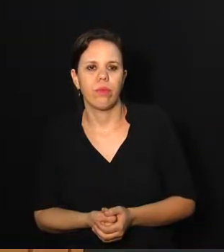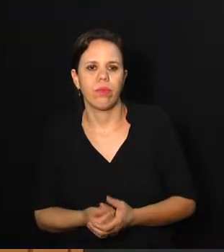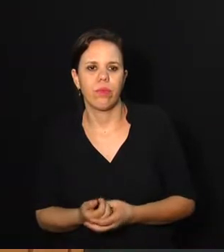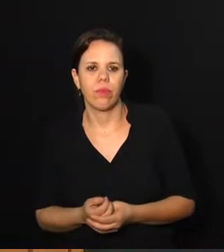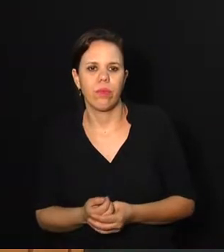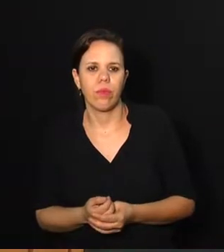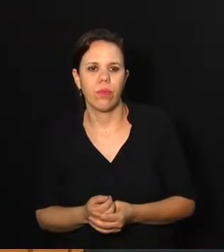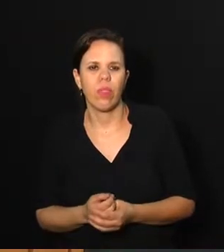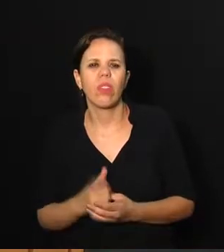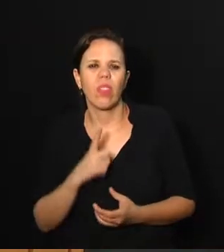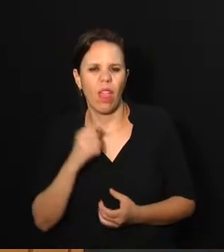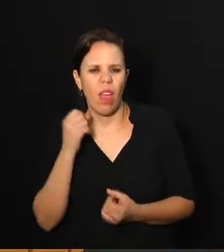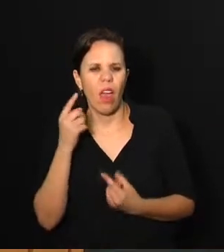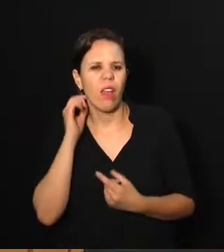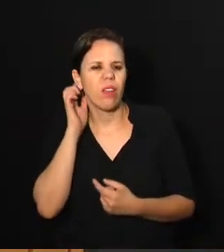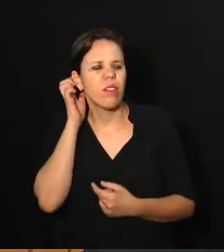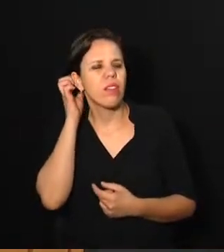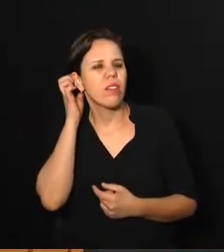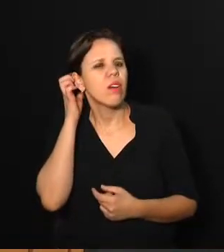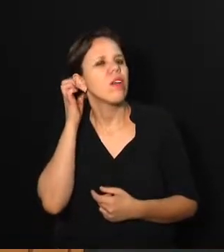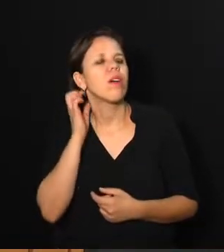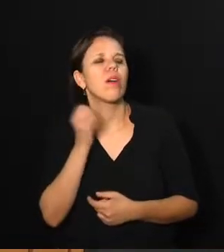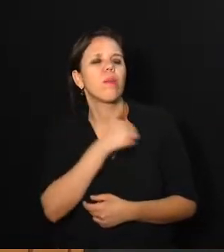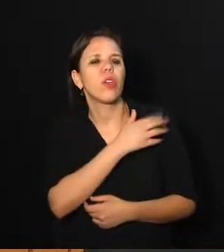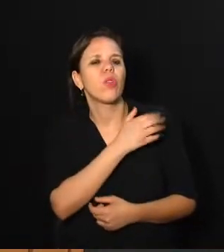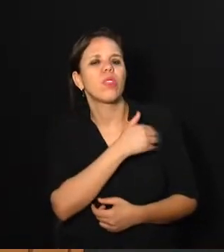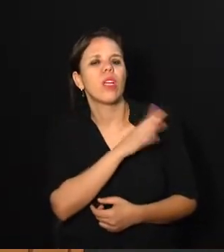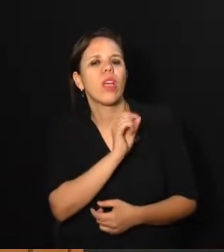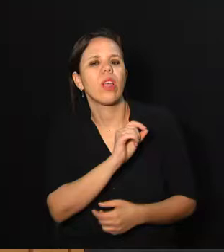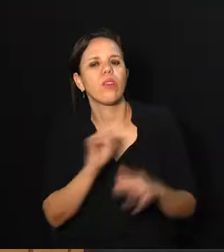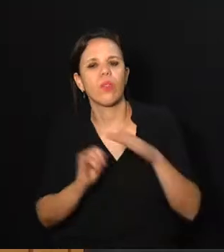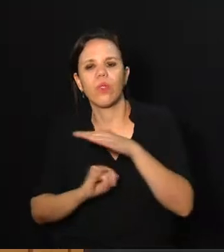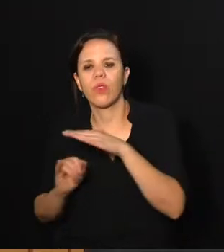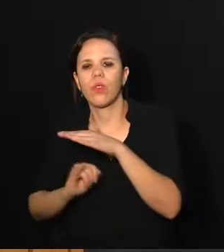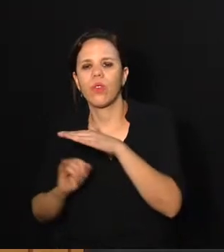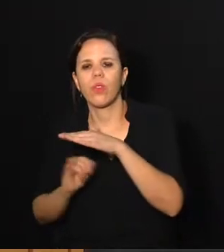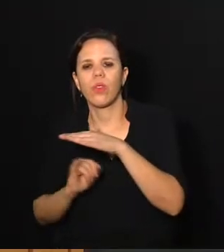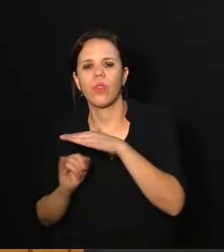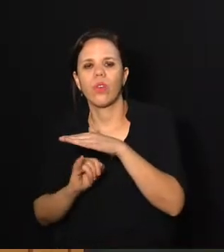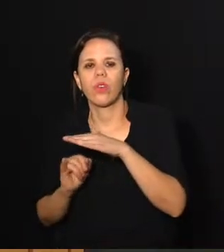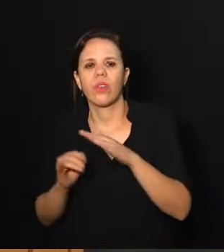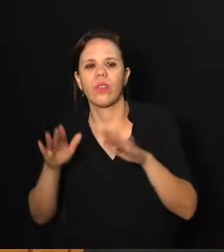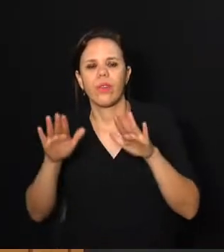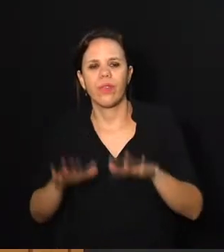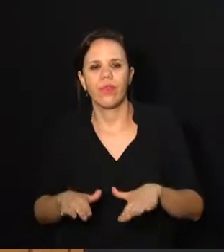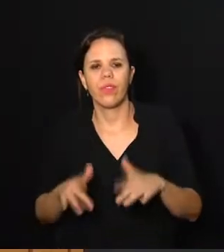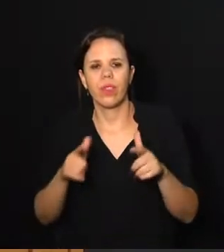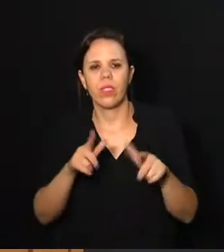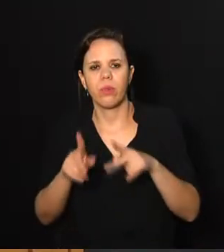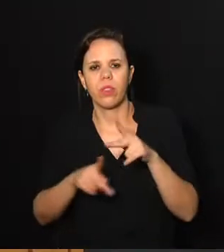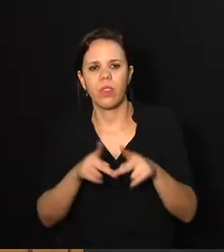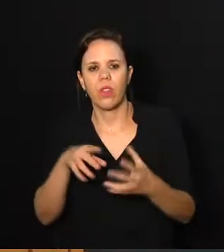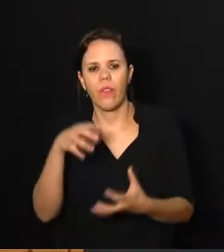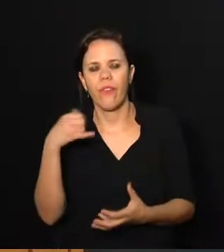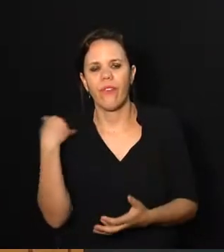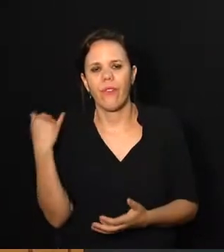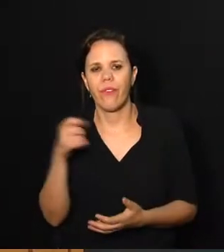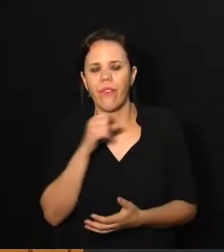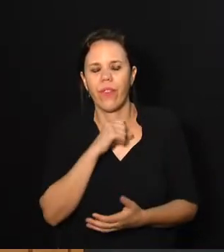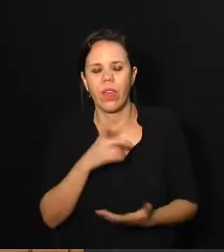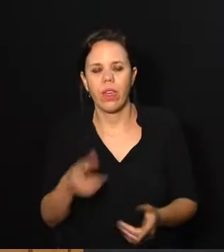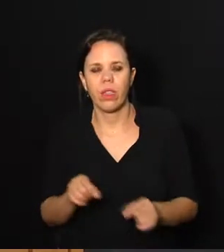Tem um preconceito muito grande com casas, com instituições de repouso, clínica. É um tabu muito